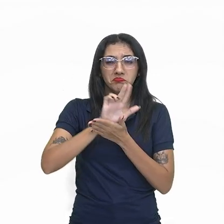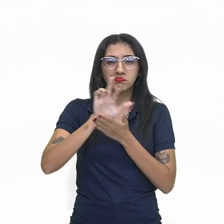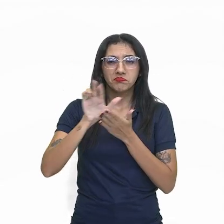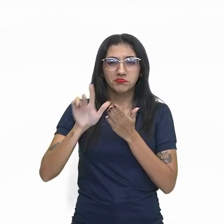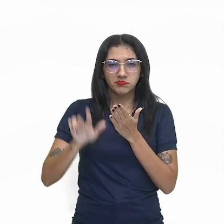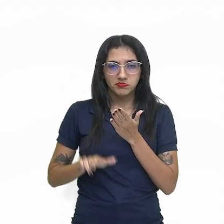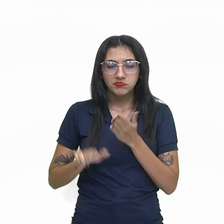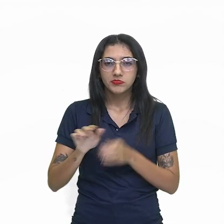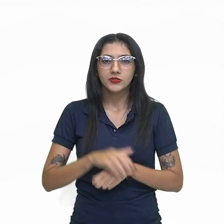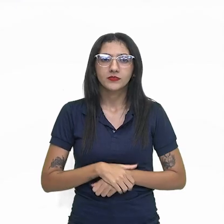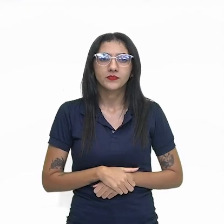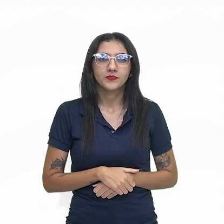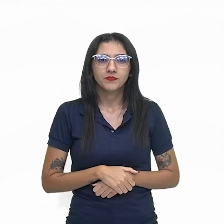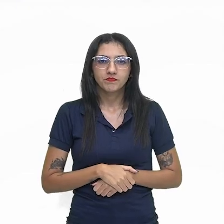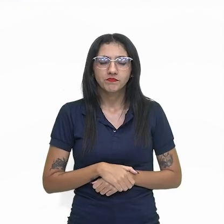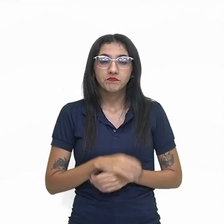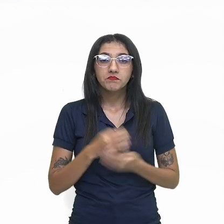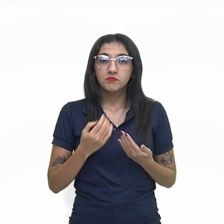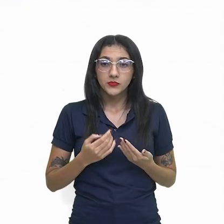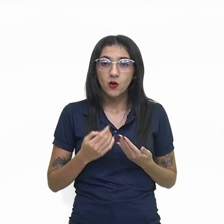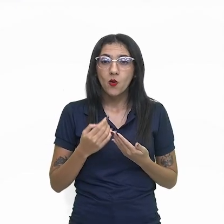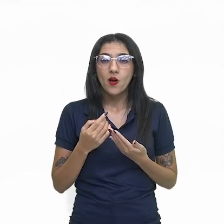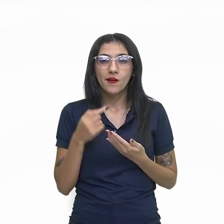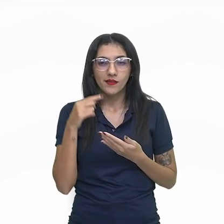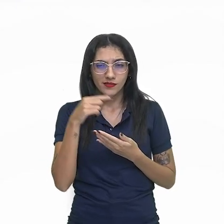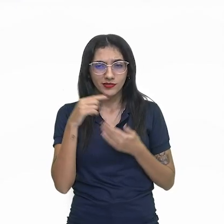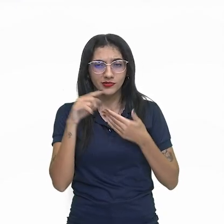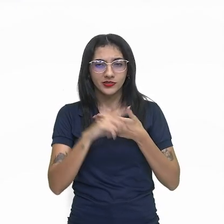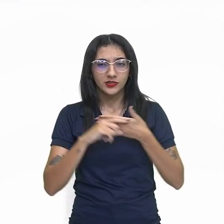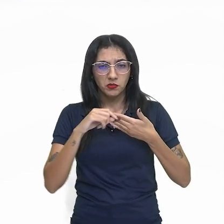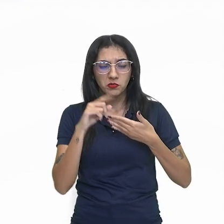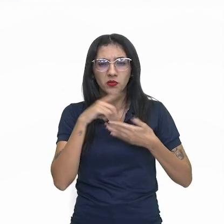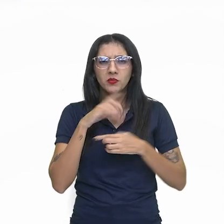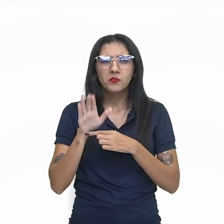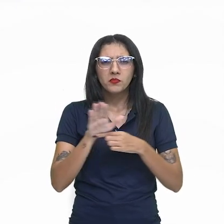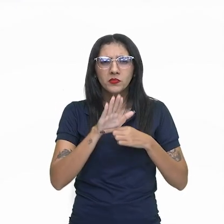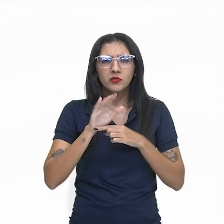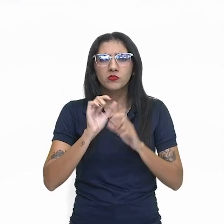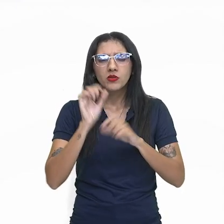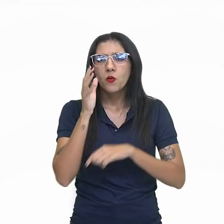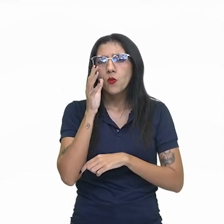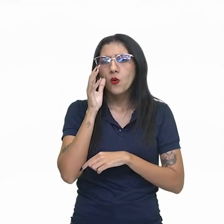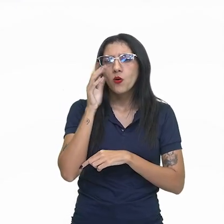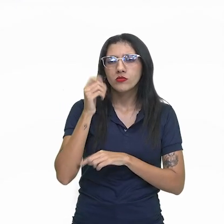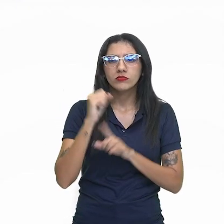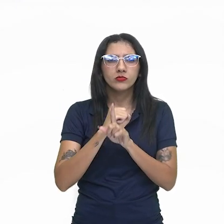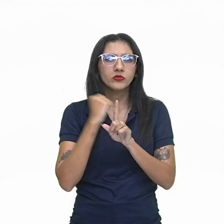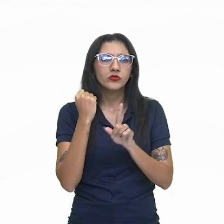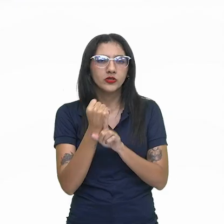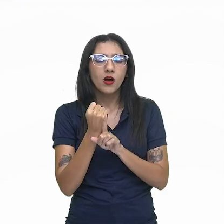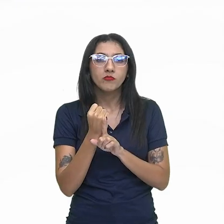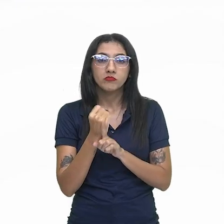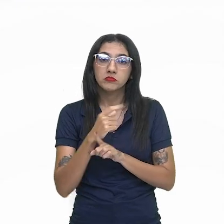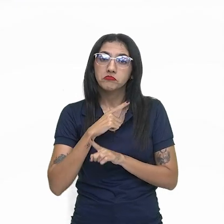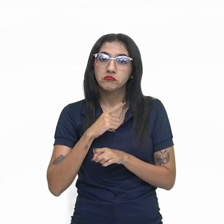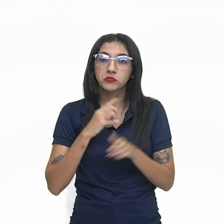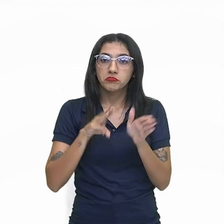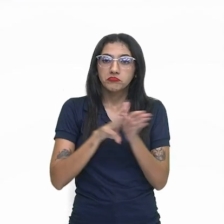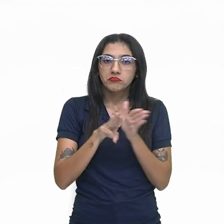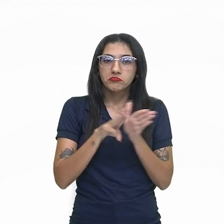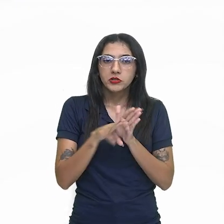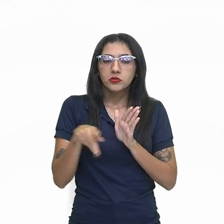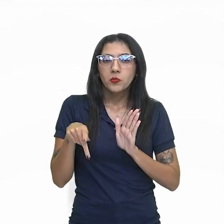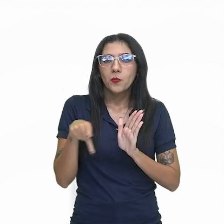E, segundo o sociólogo, né, segundo Max Weber, os fenômenos sociais exige um método próprio de